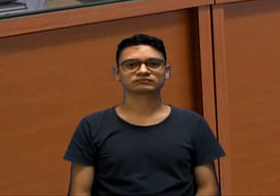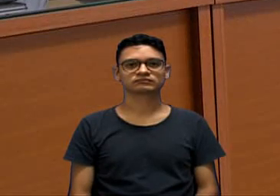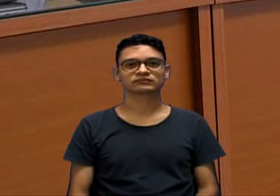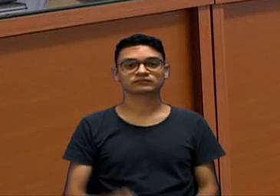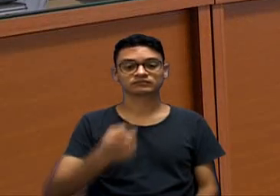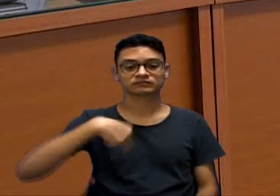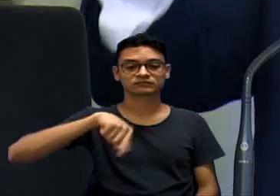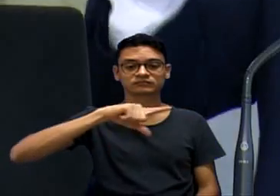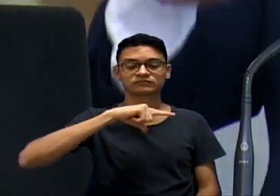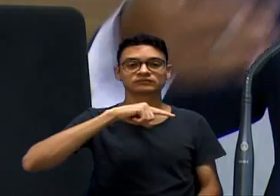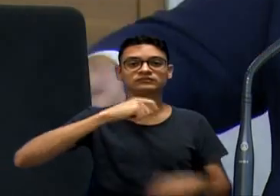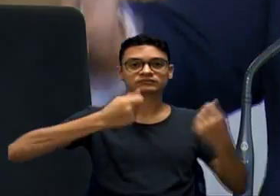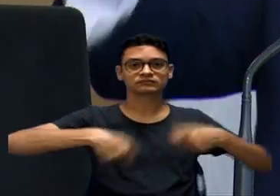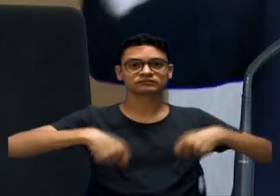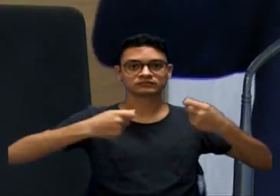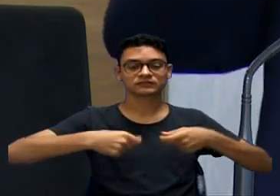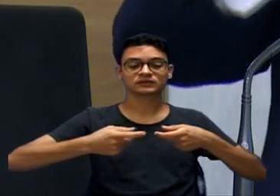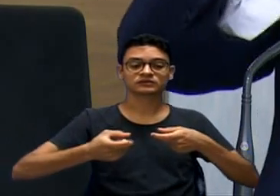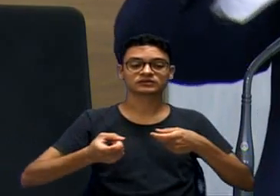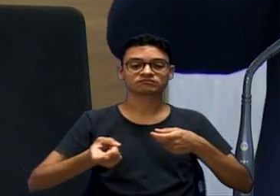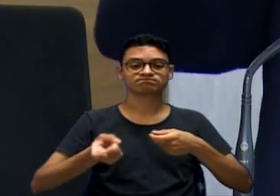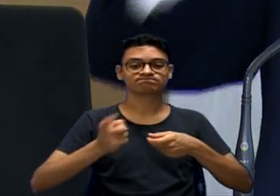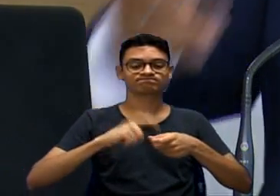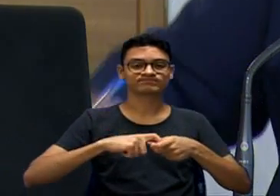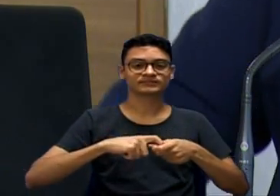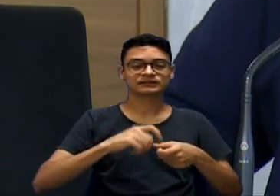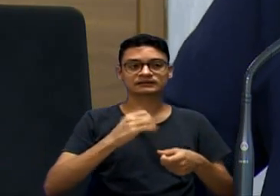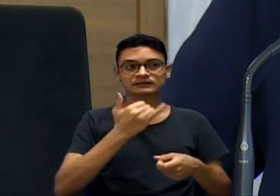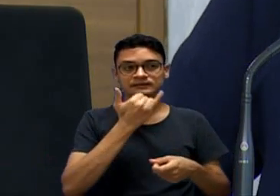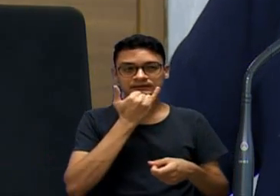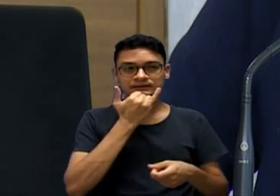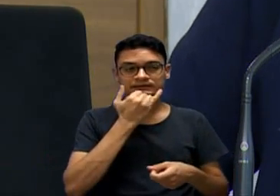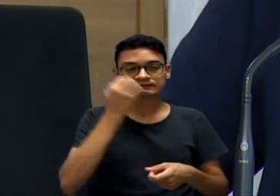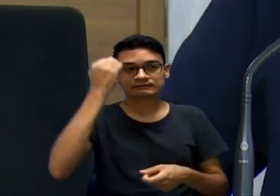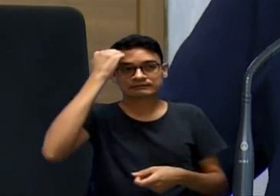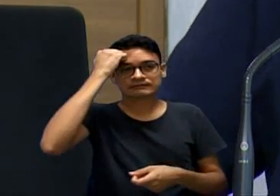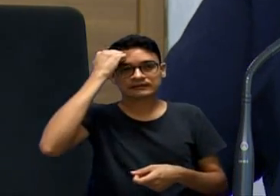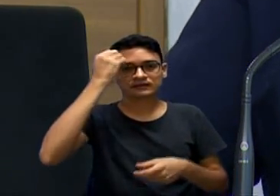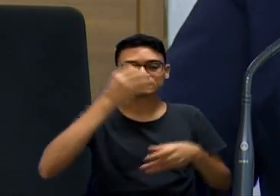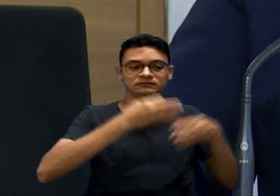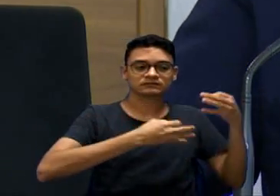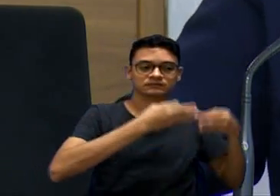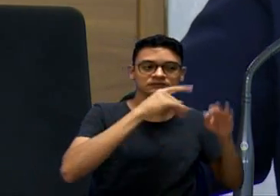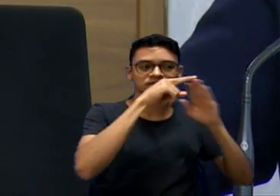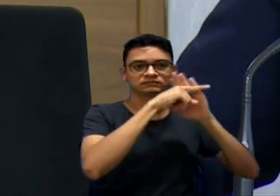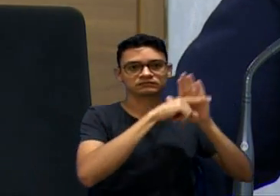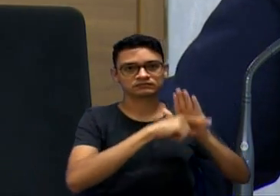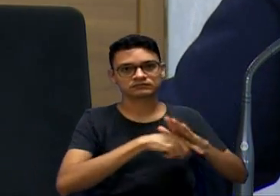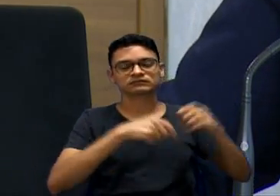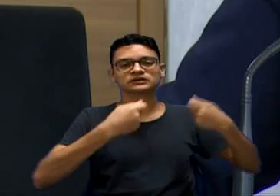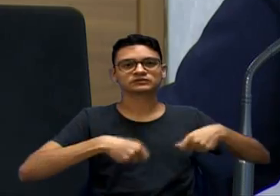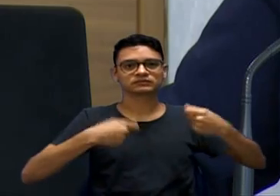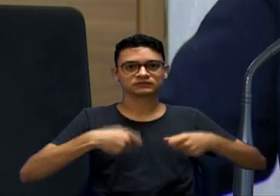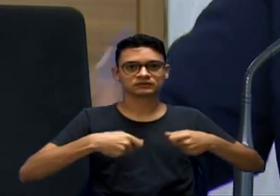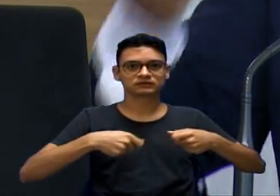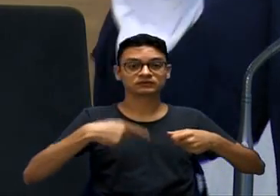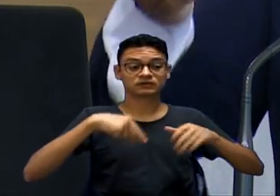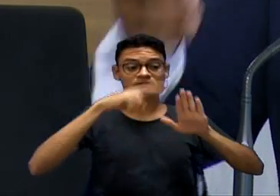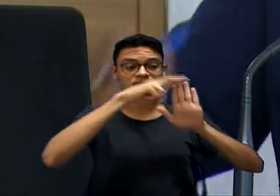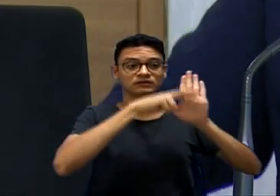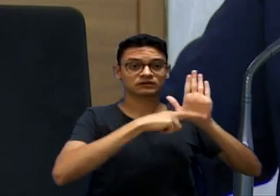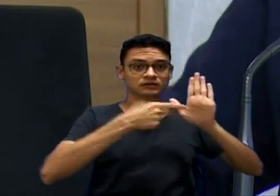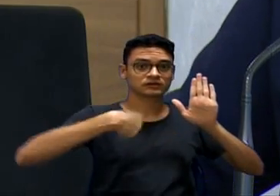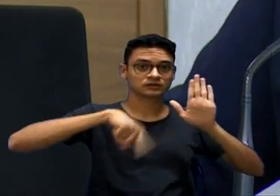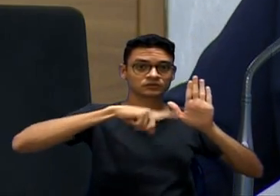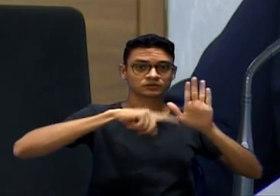Nós temos que ter a humildade de voltar e nós consultar o nosso jurídico, consultar os nossos regimentos para poder